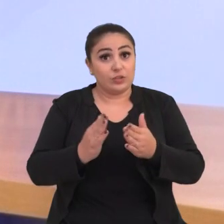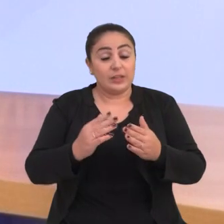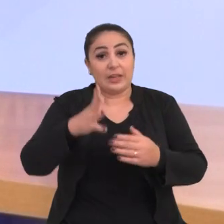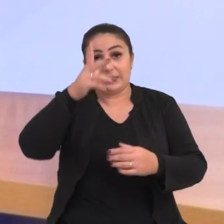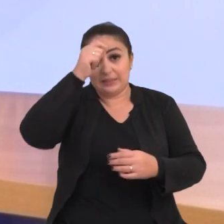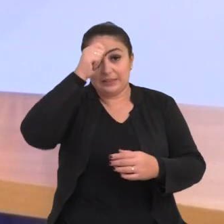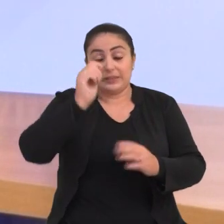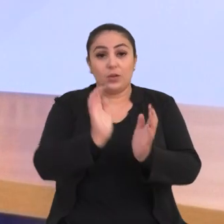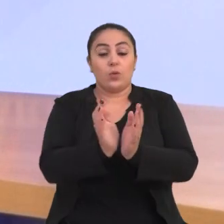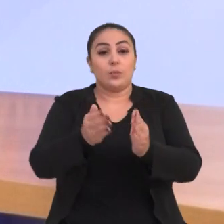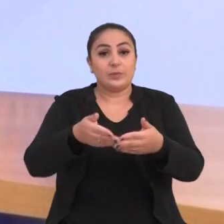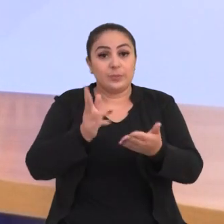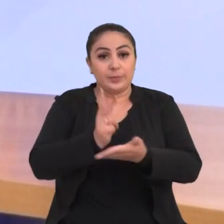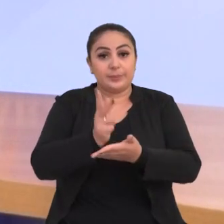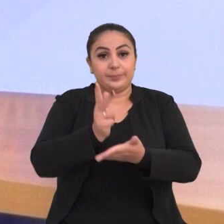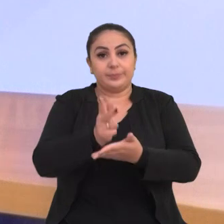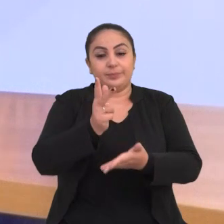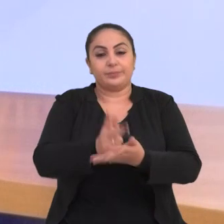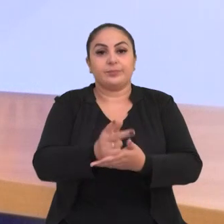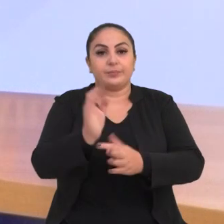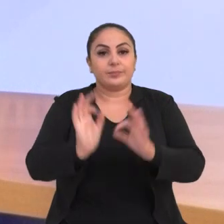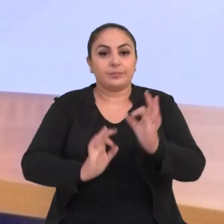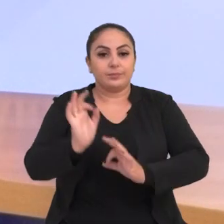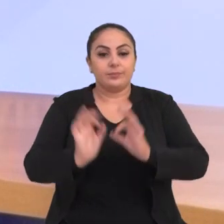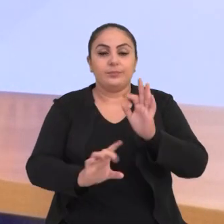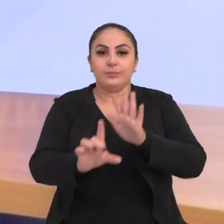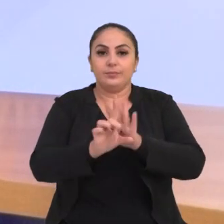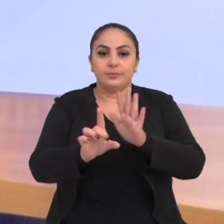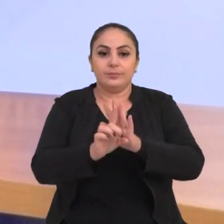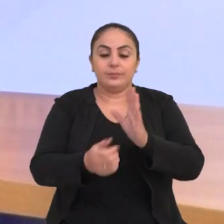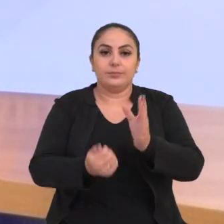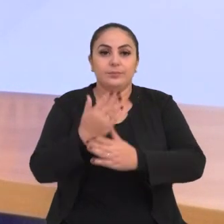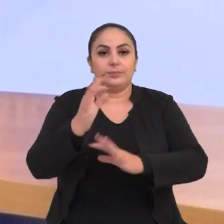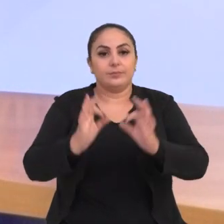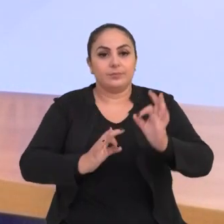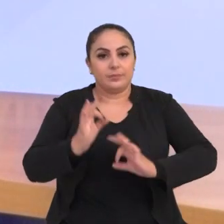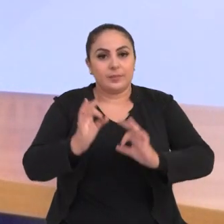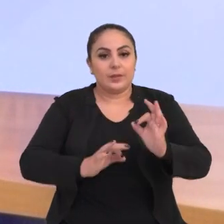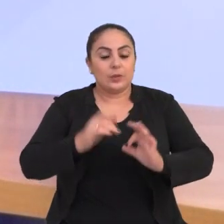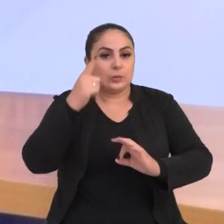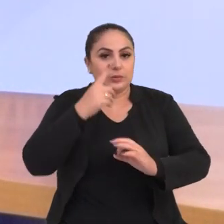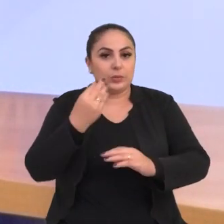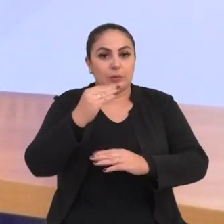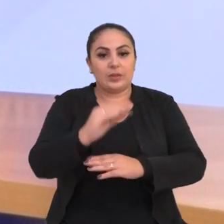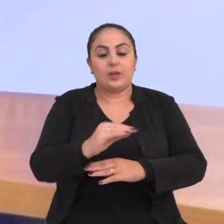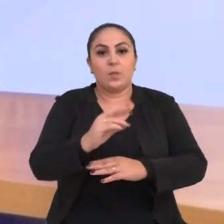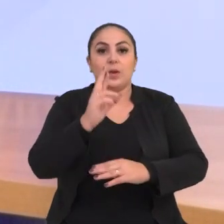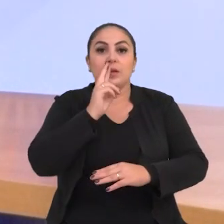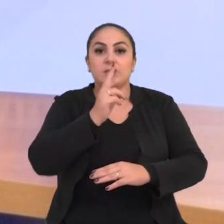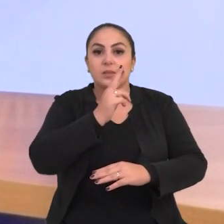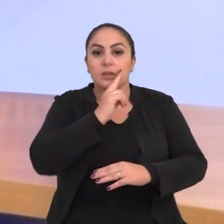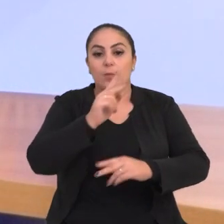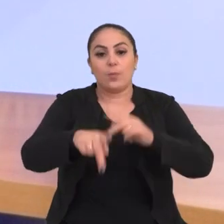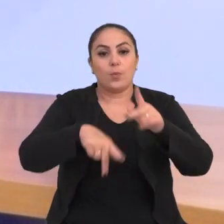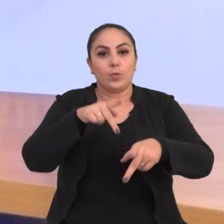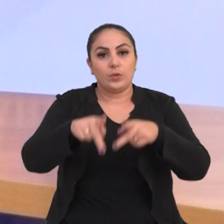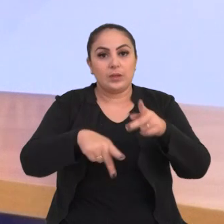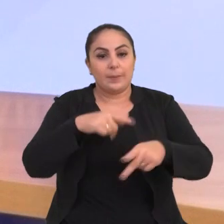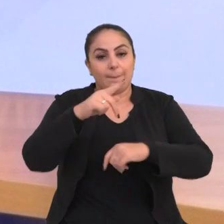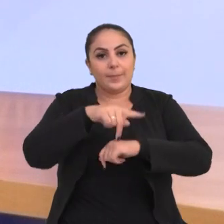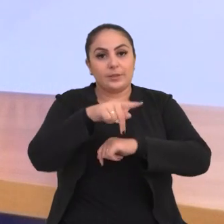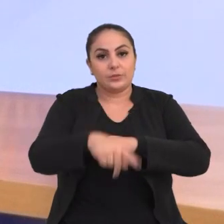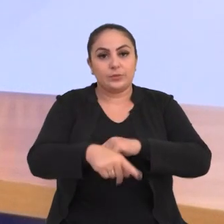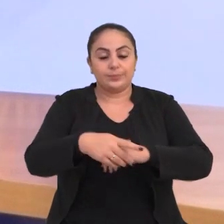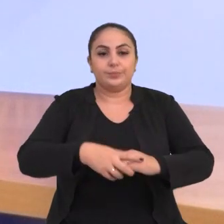Já está em análise nas comissões permanentes o projeto de lei que cria um programa para a implantação de um restaurante